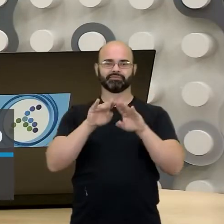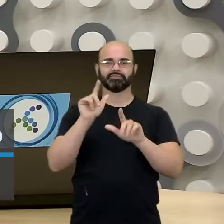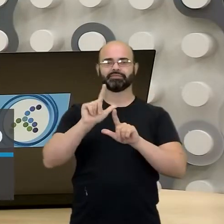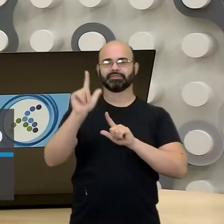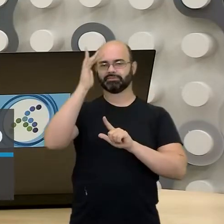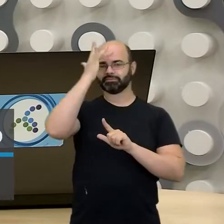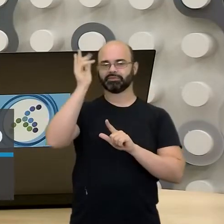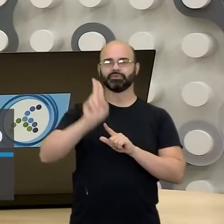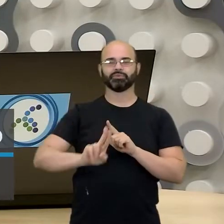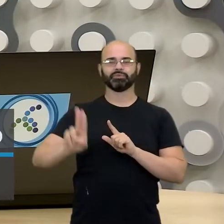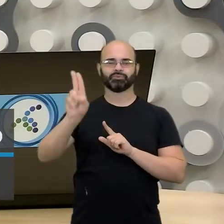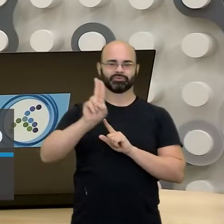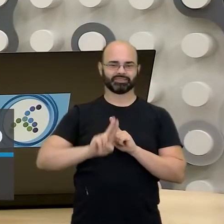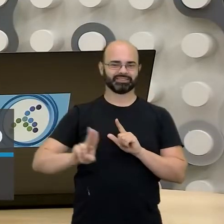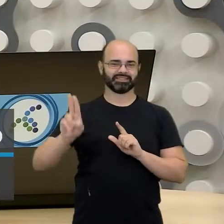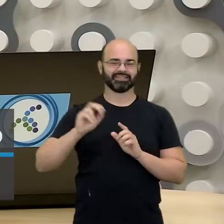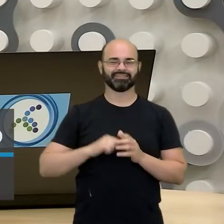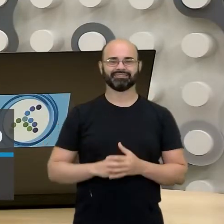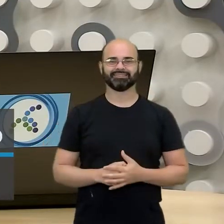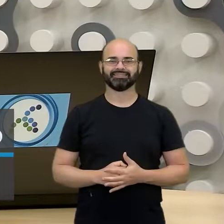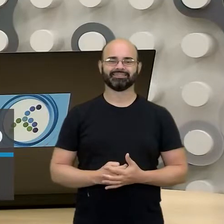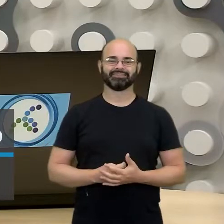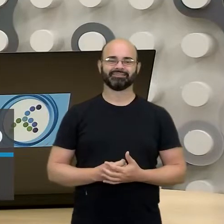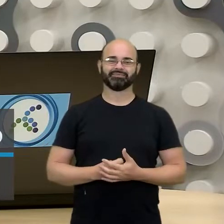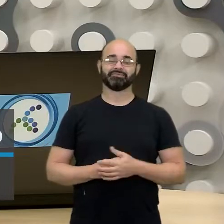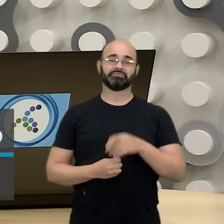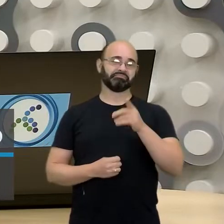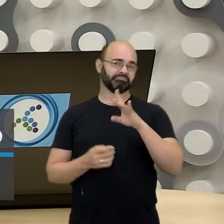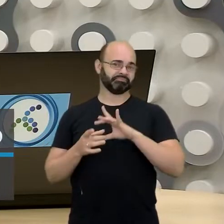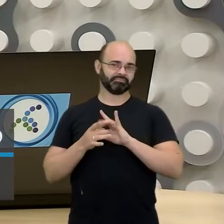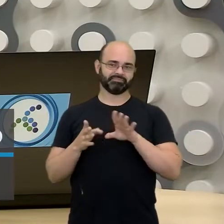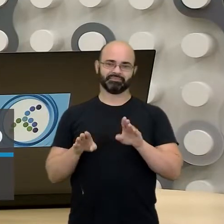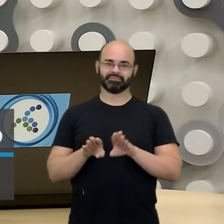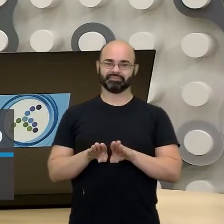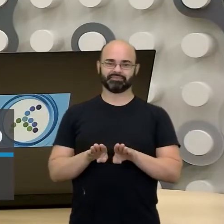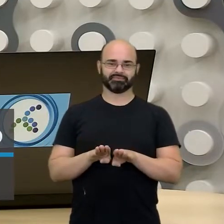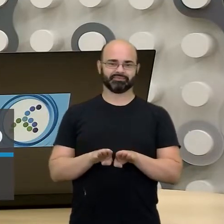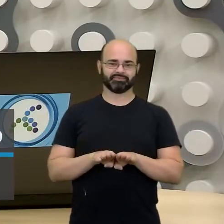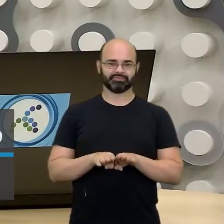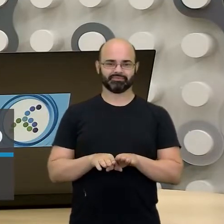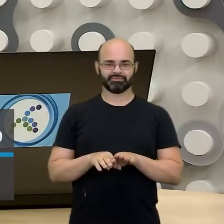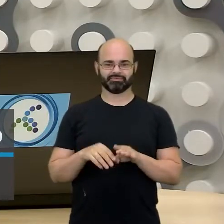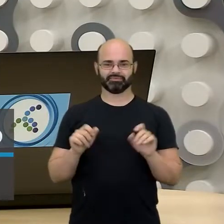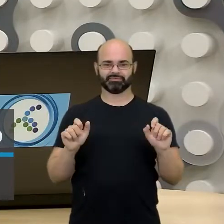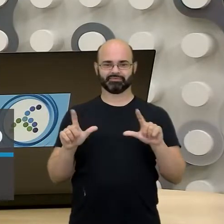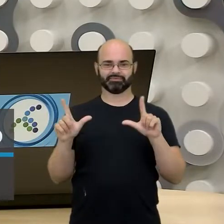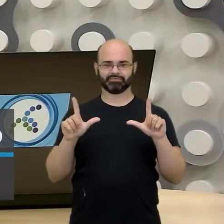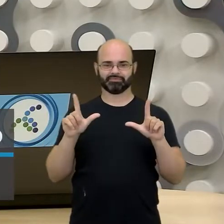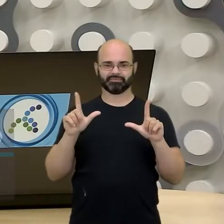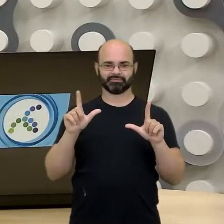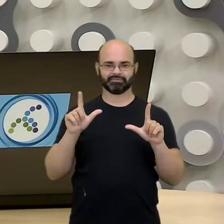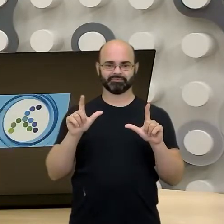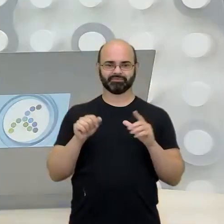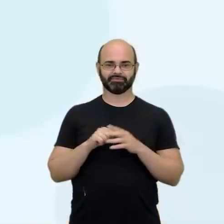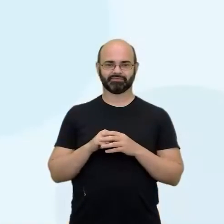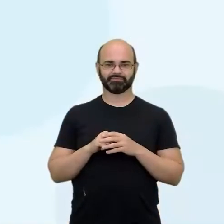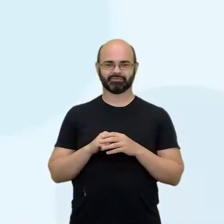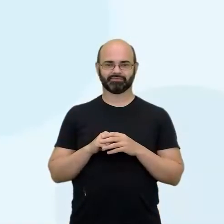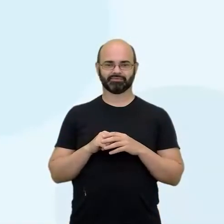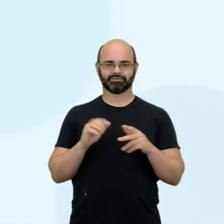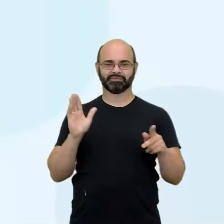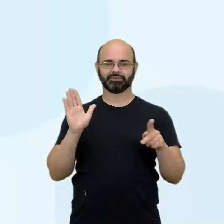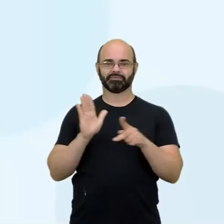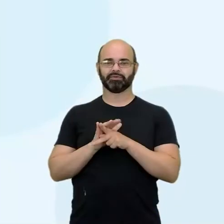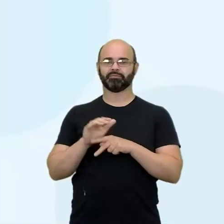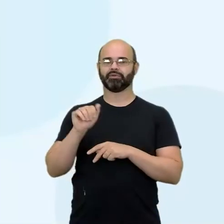os nossos study grammars adoram fazer, né? Então, você pode fazer, que nem tem aqui, eu vou colocar aqui na tela da Universidade de Aberdeen, o bestiário de Aberdeen,